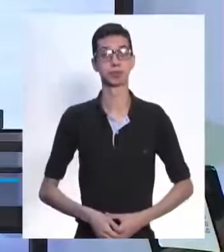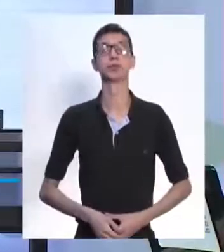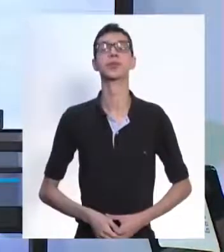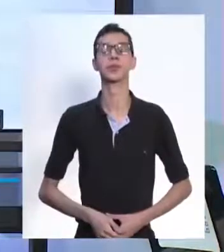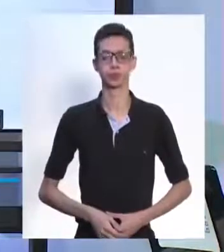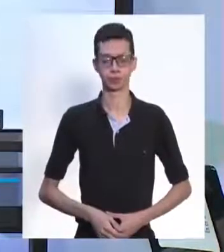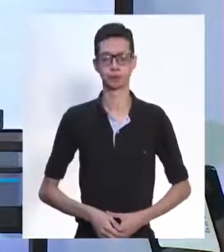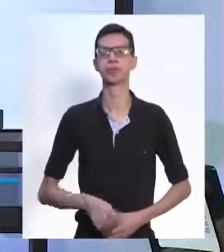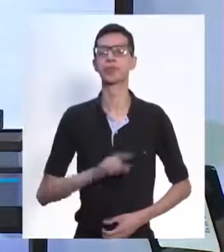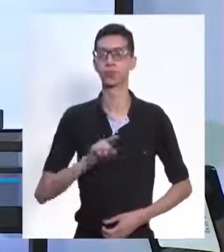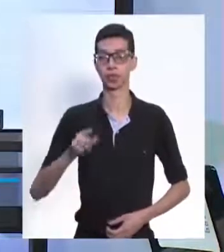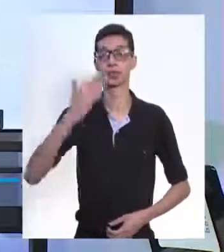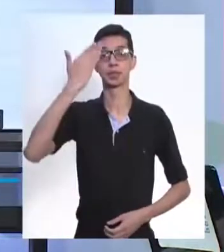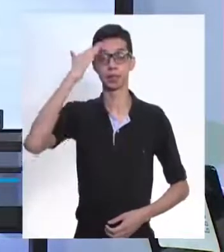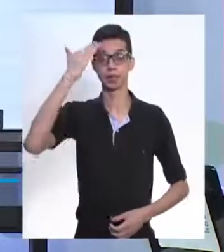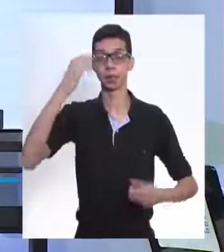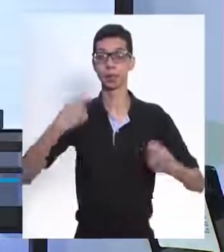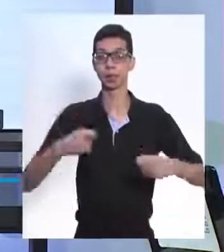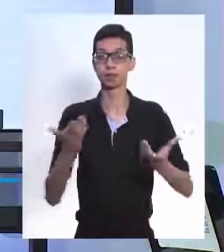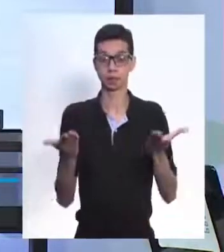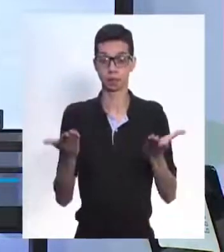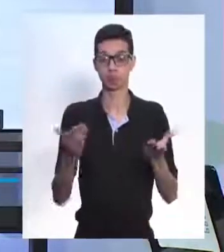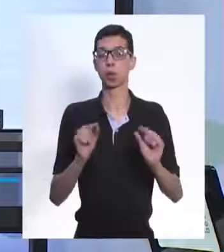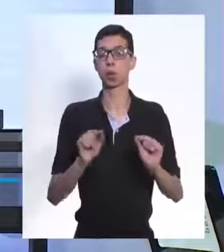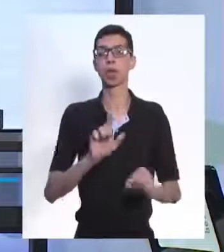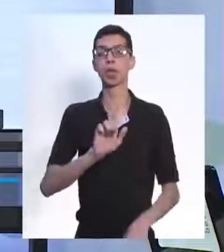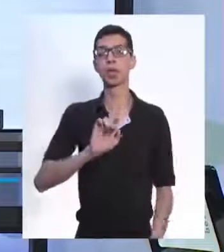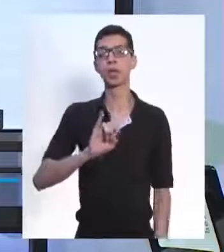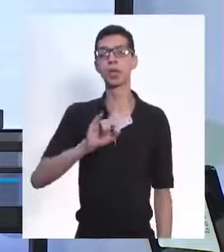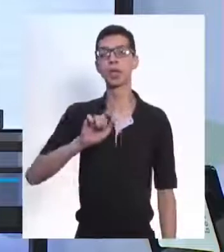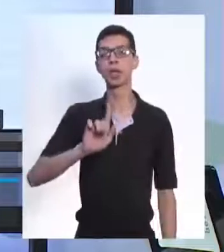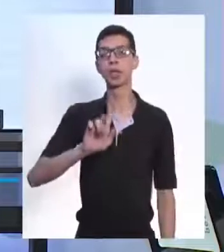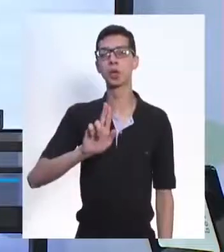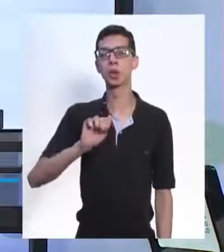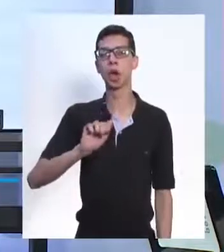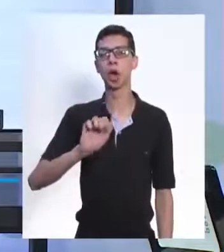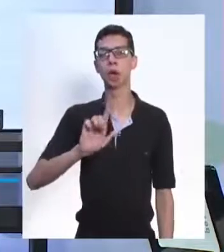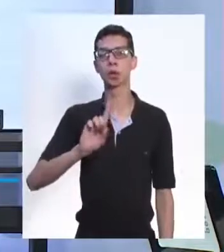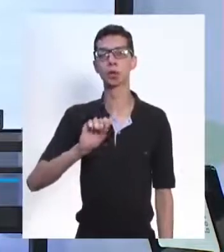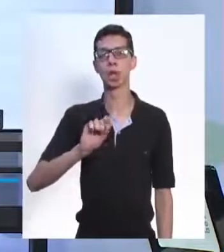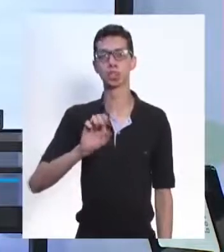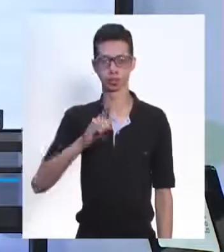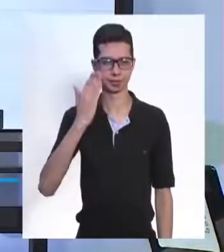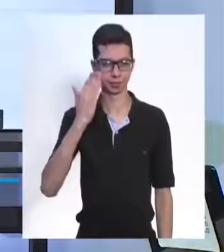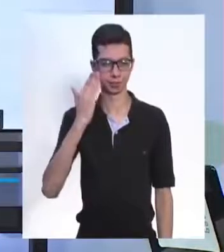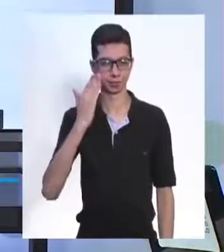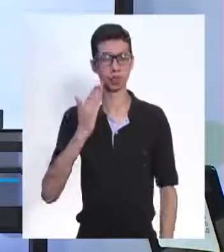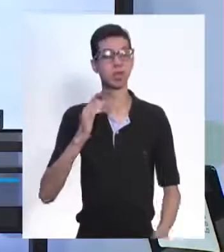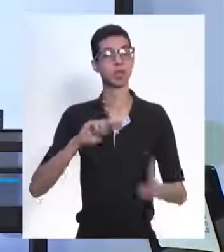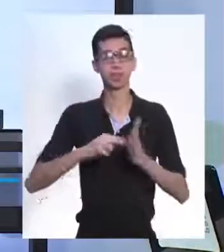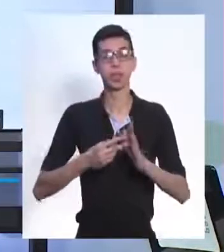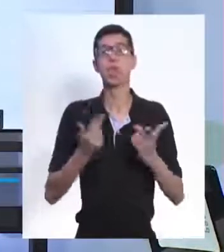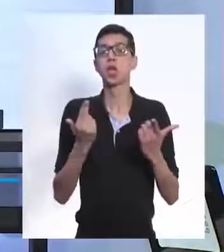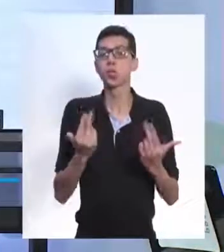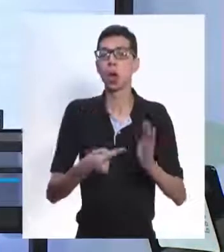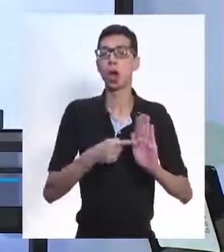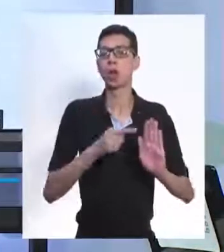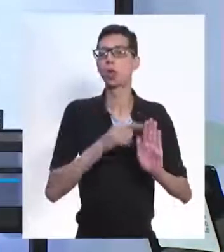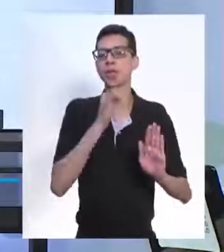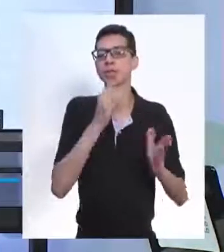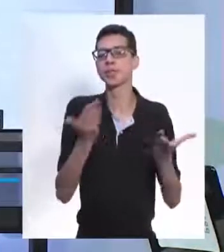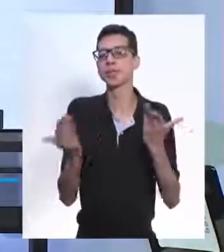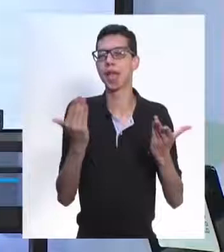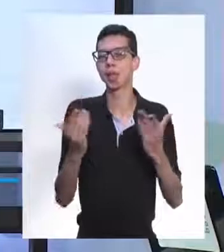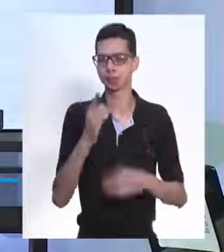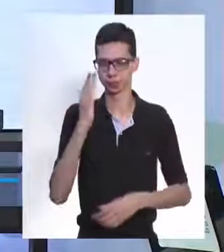entender que é um equilíbrio. A igualdade nada mais é do que uma balança. O que você põe de um lado, você tem que fazer do outro. A relação que eu quero